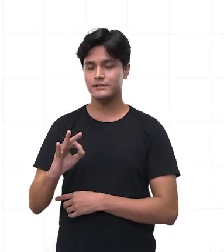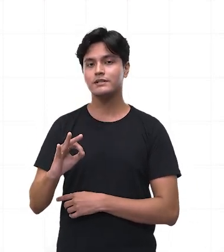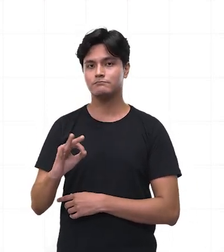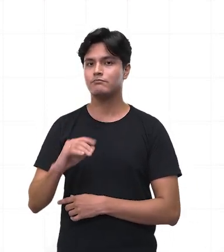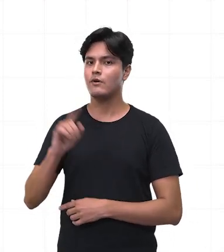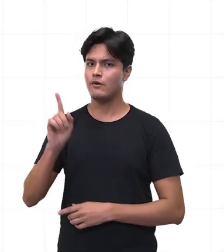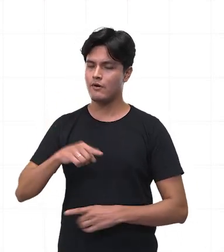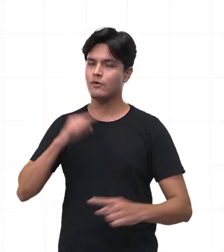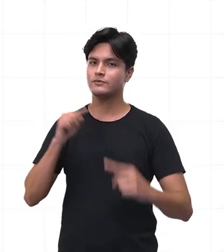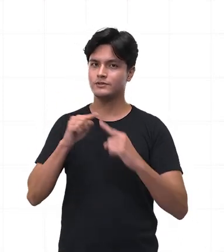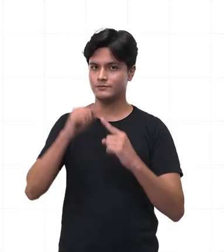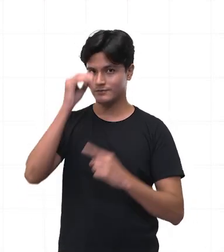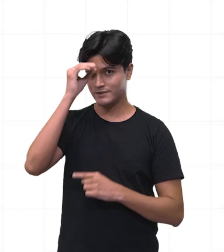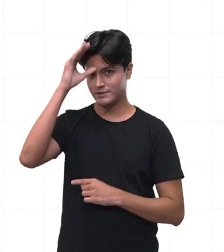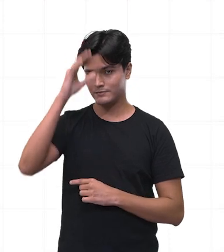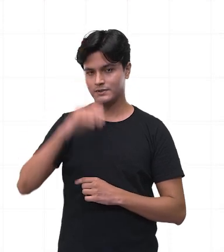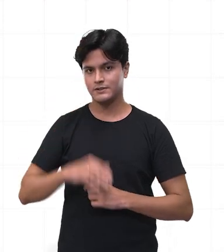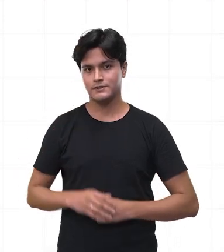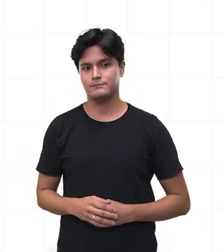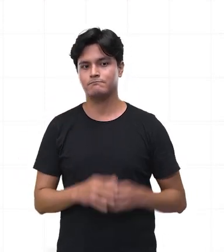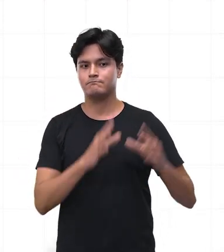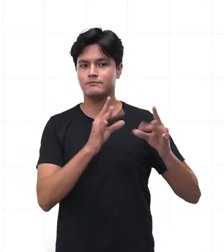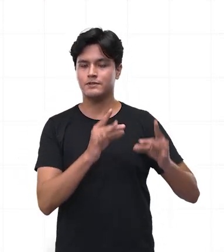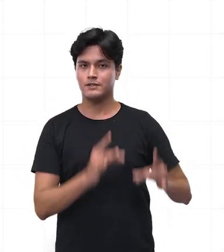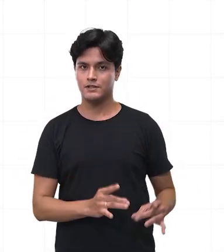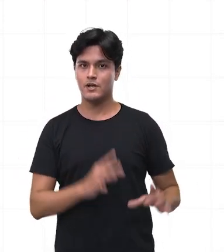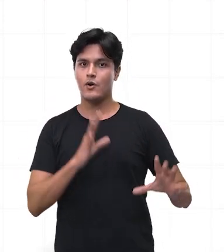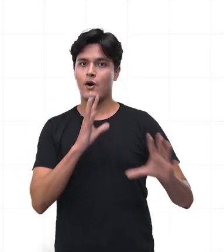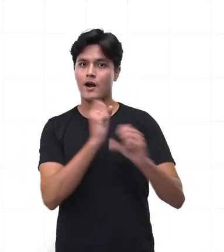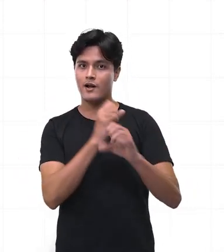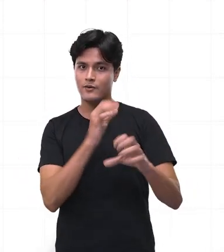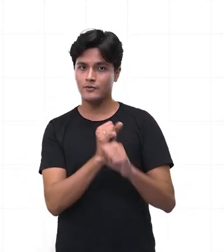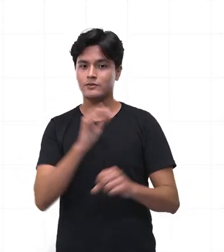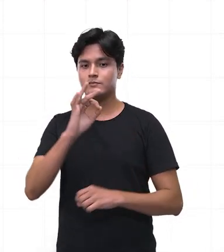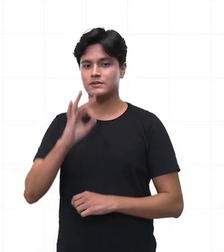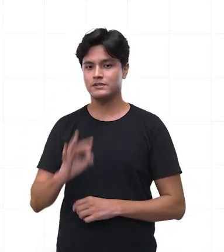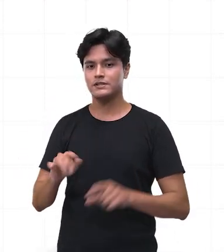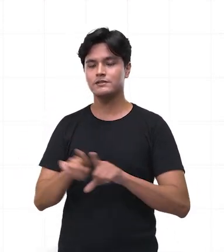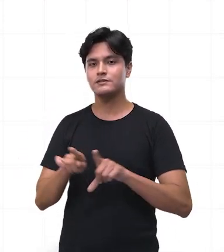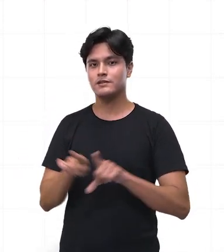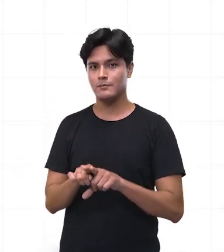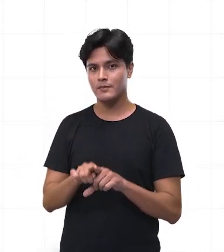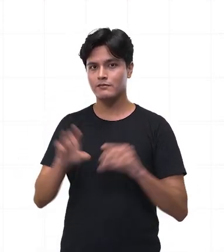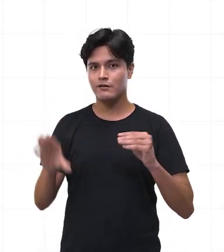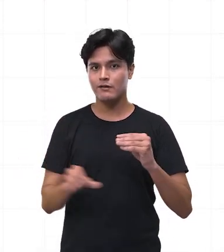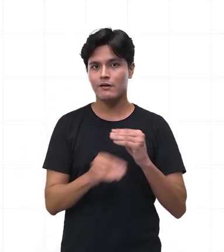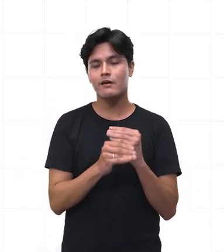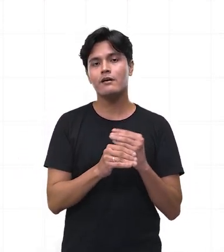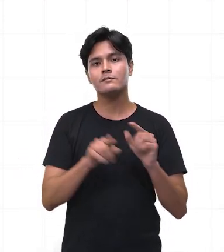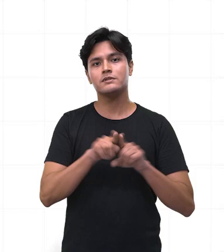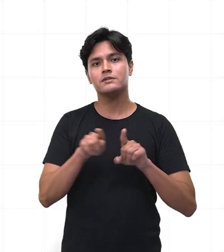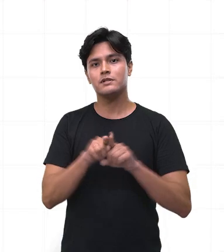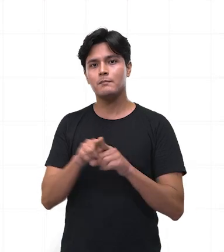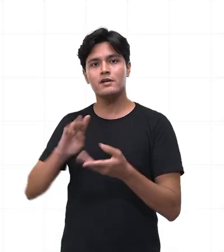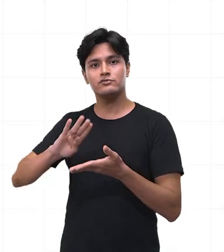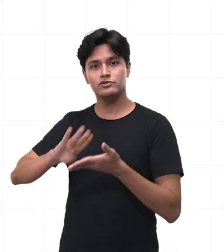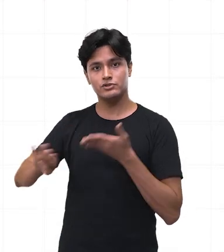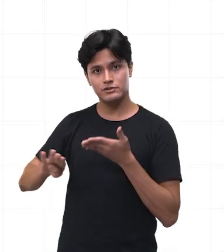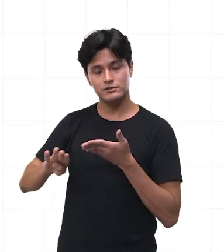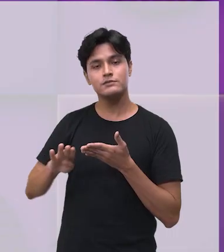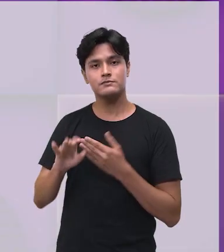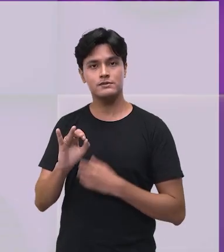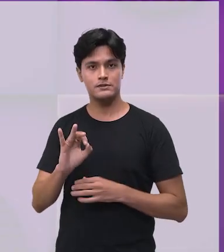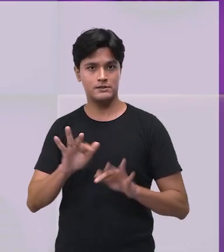conhecimento. O detalhamento é o cálculo de porcentagens e de acréscimos e decréscimos simples, tá